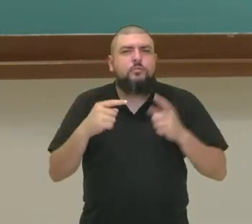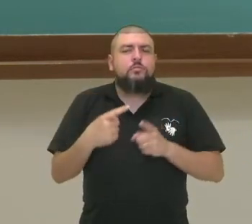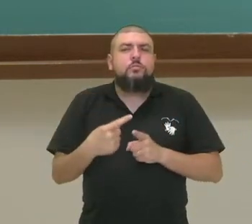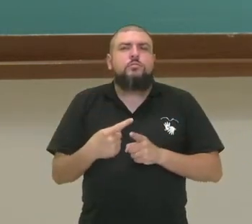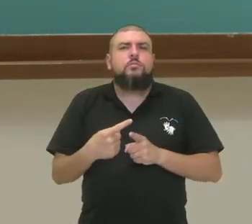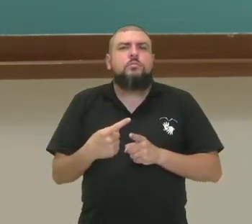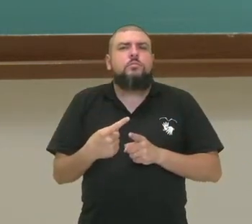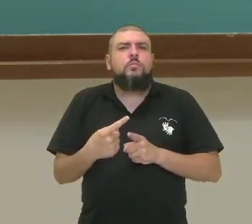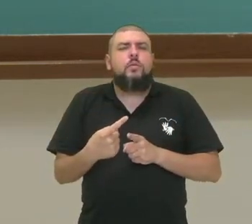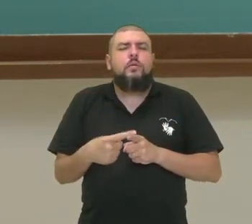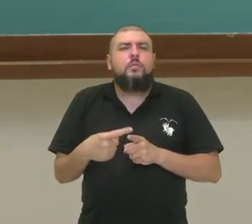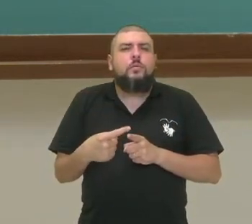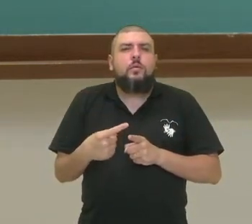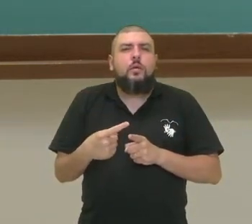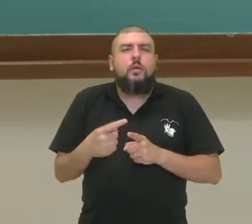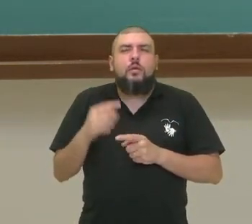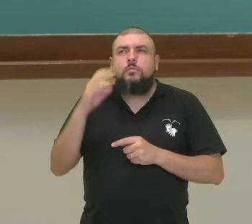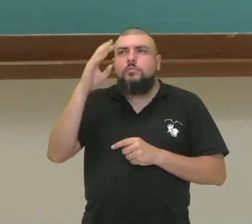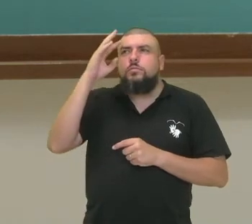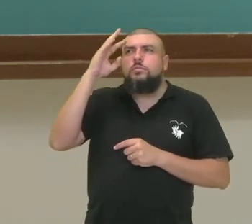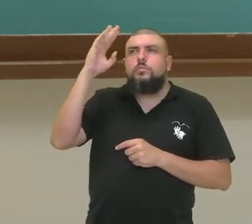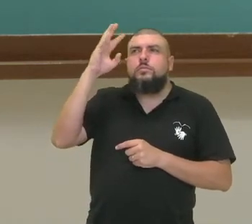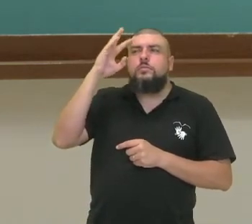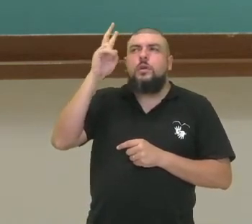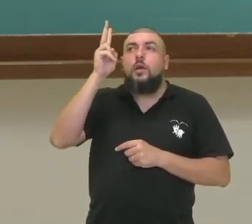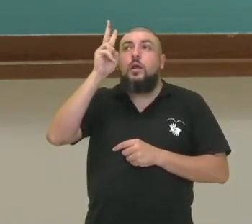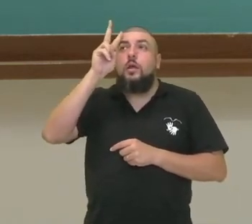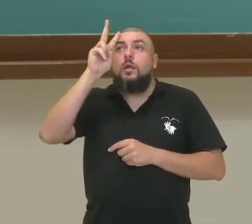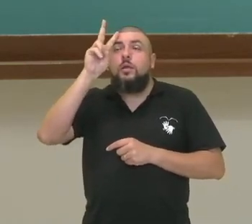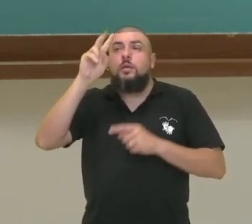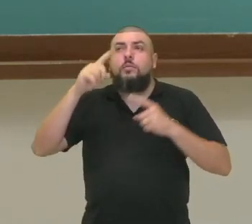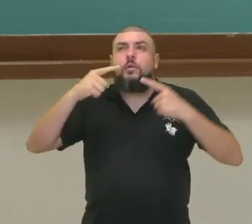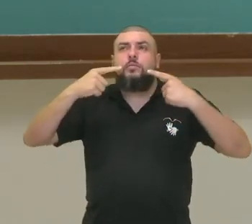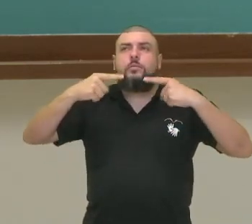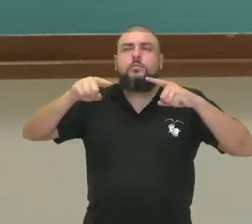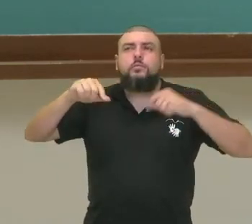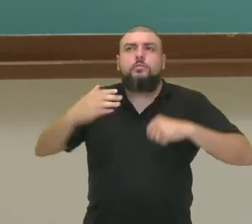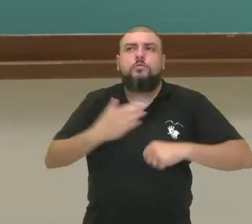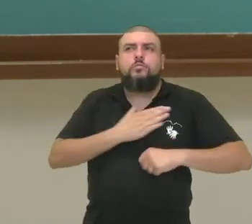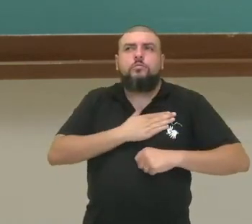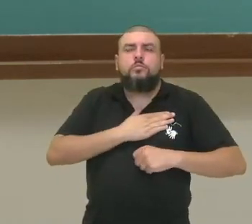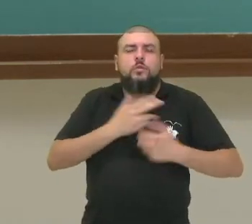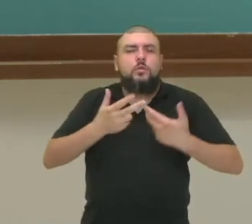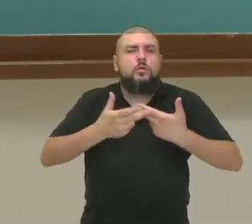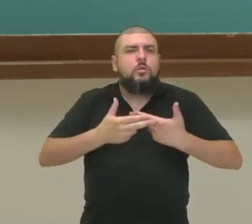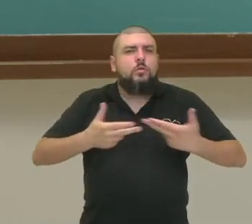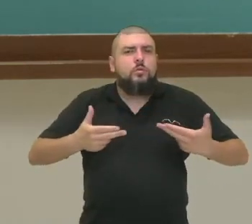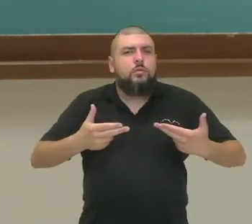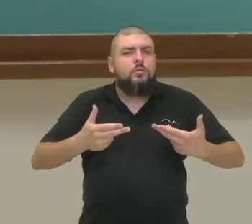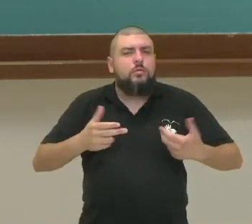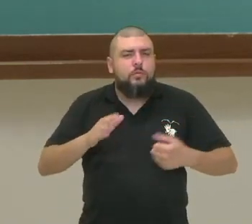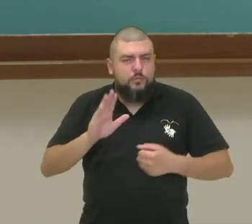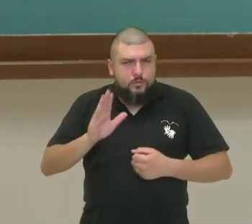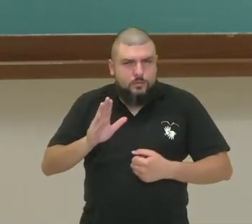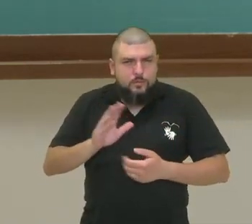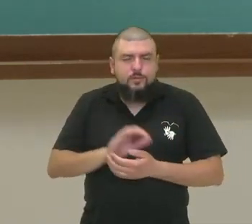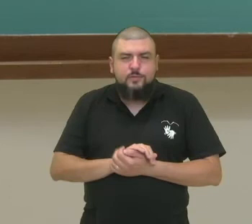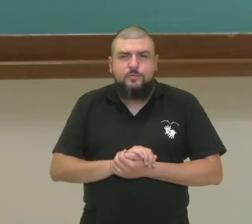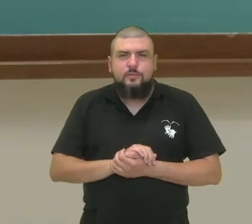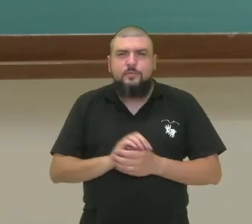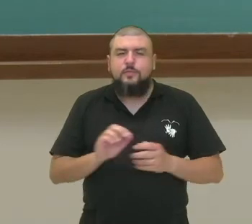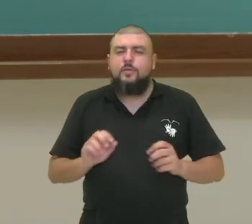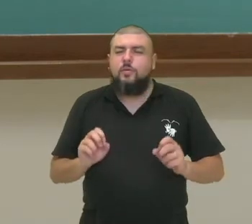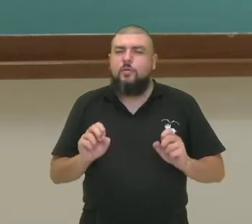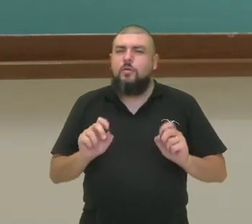costumamos formular, pensar, lembrar dos hinos? Por que que os hinos existem, afinal de contas? Pensaram sobre isso? Vamos aqui então